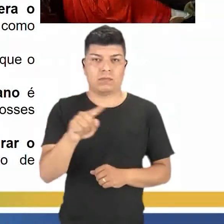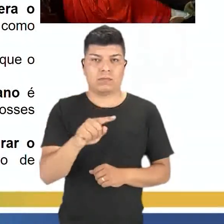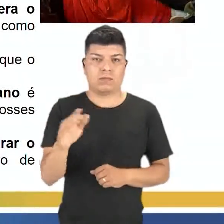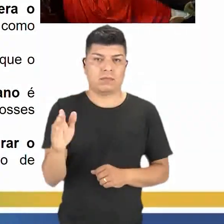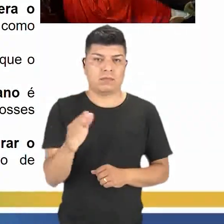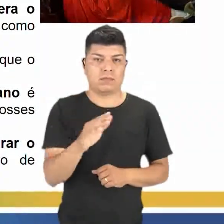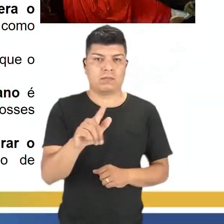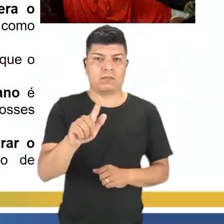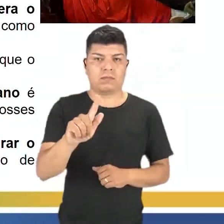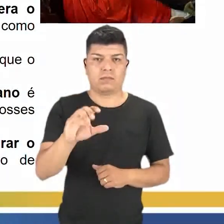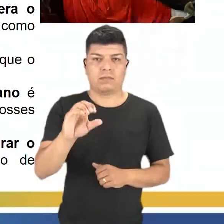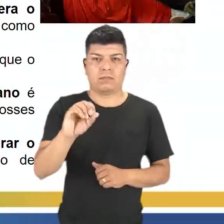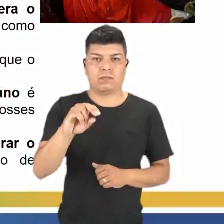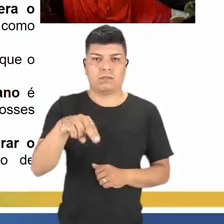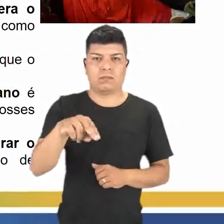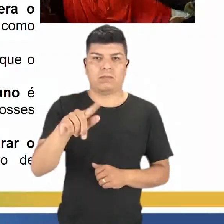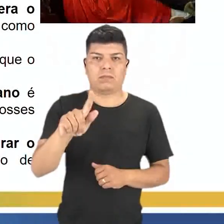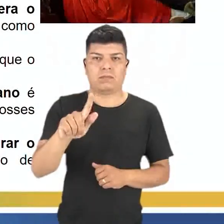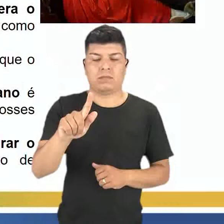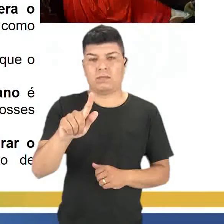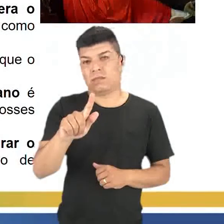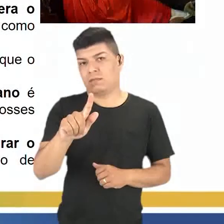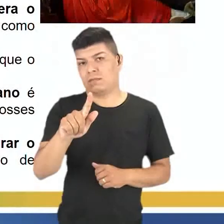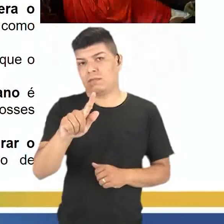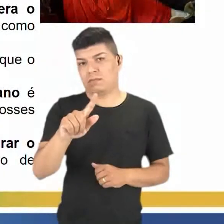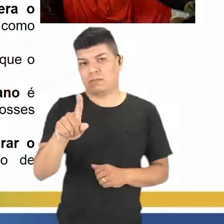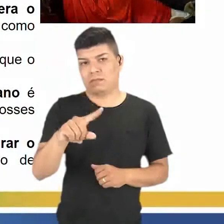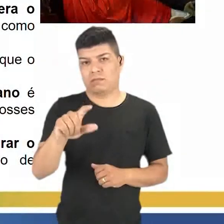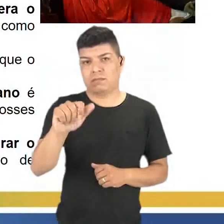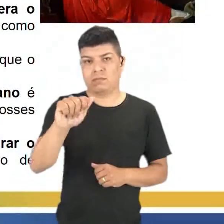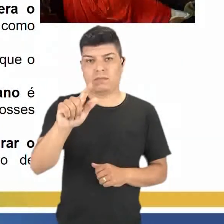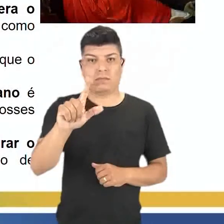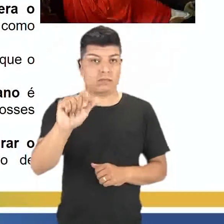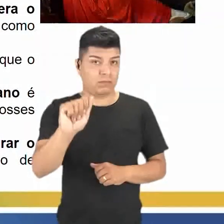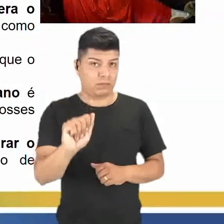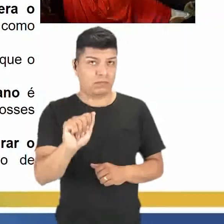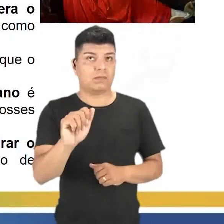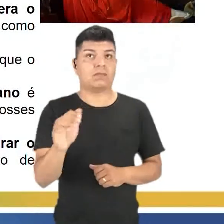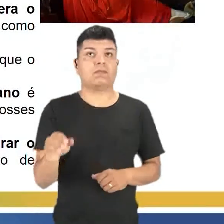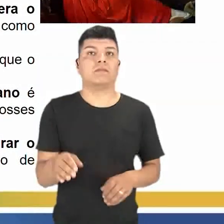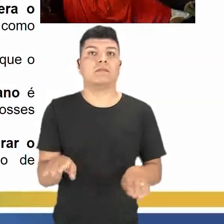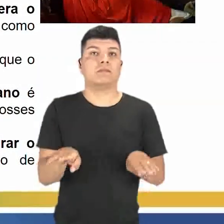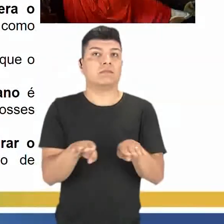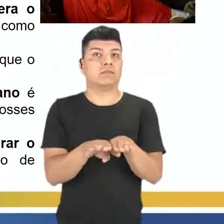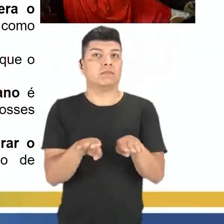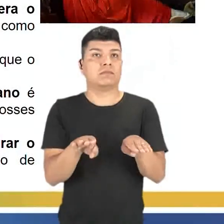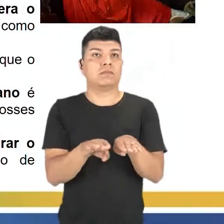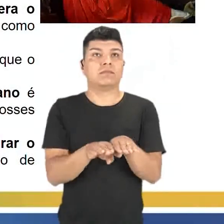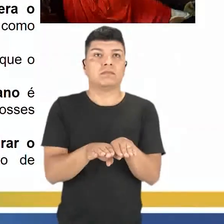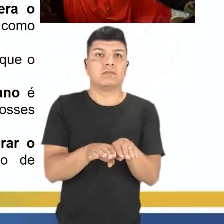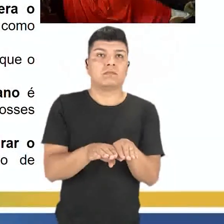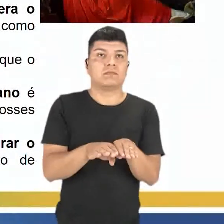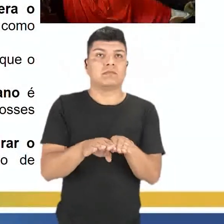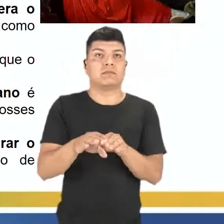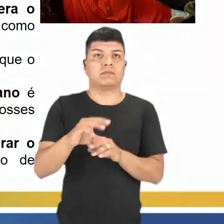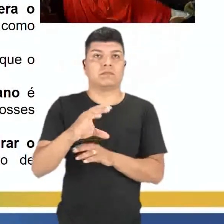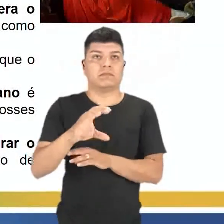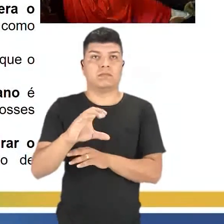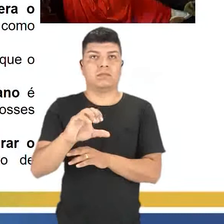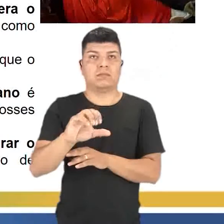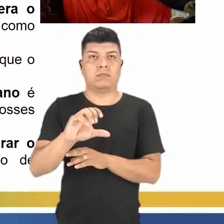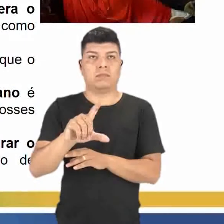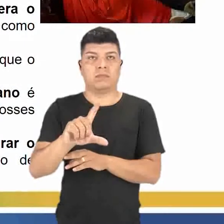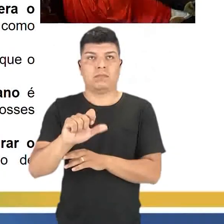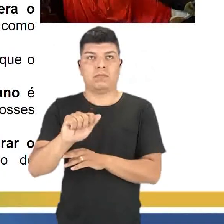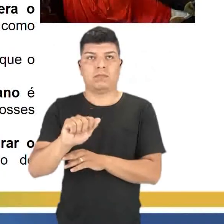Gonzaga e Cláudio Manuel da Costa. Esses poetas, eles foram de fundamental importância